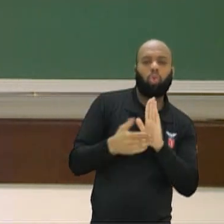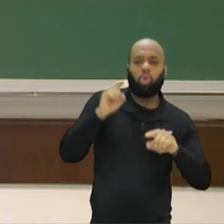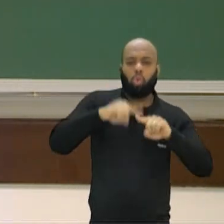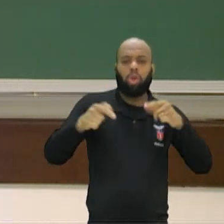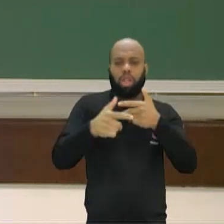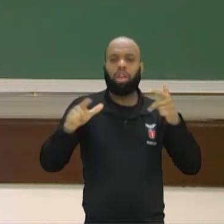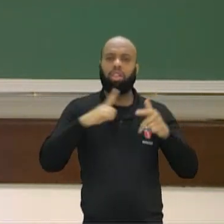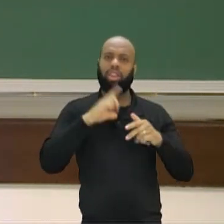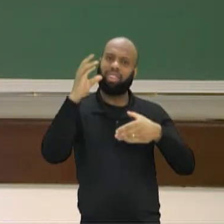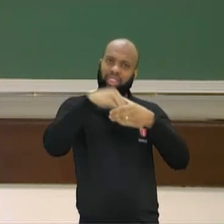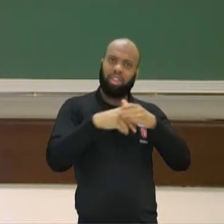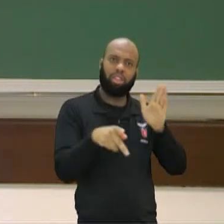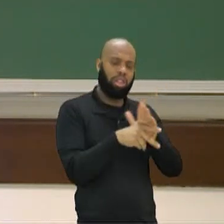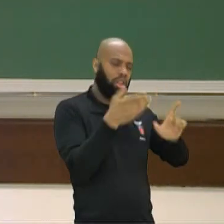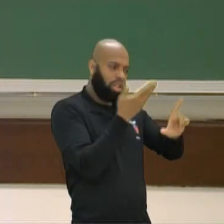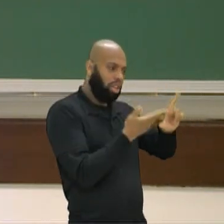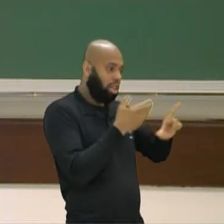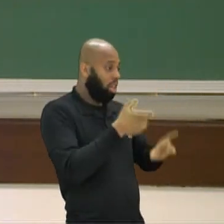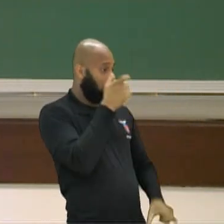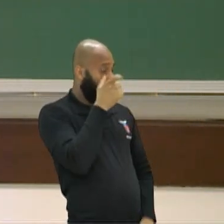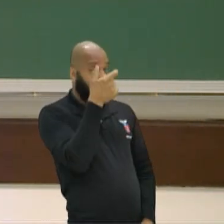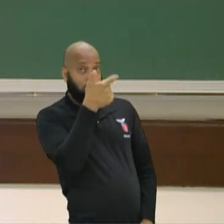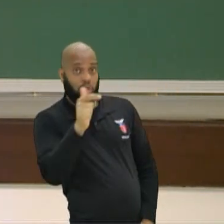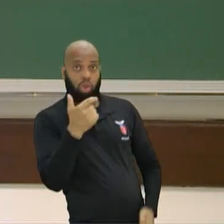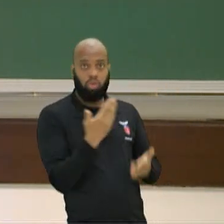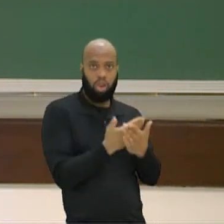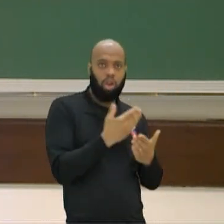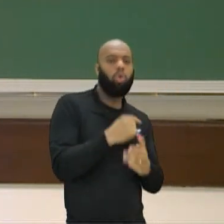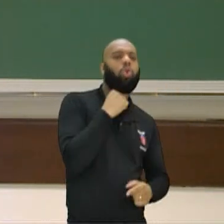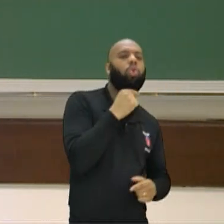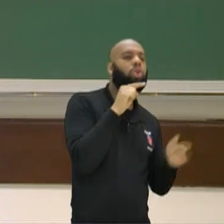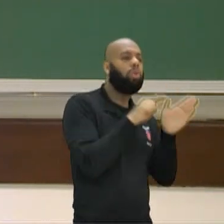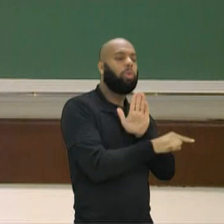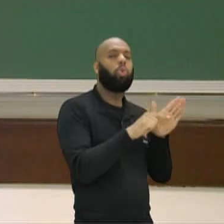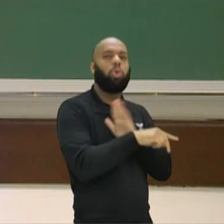estar disponível lá na plataforma, assista novamente a aula, tire dúvidas com o seu